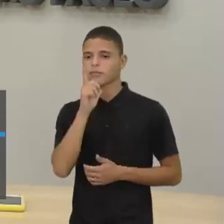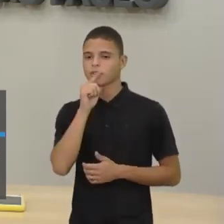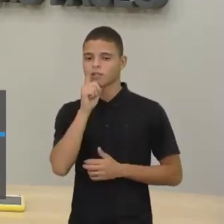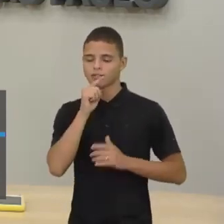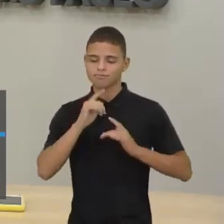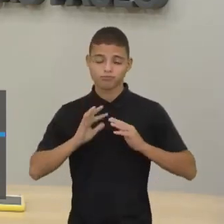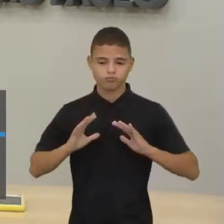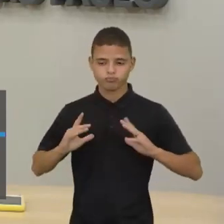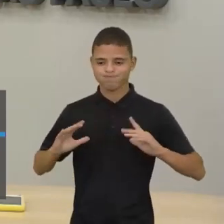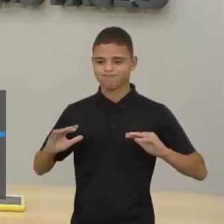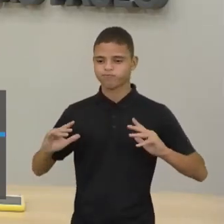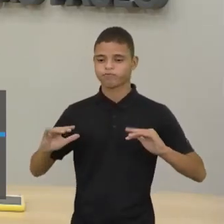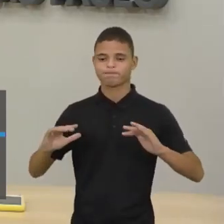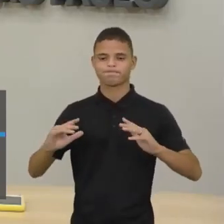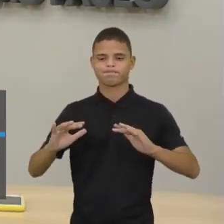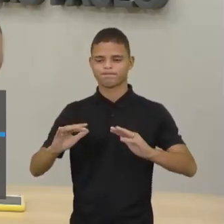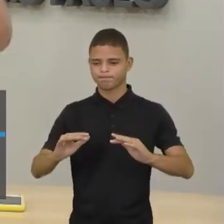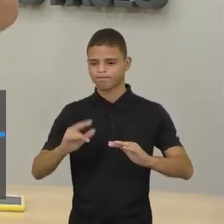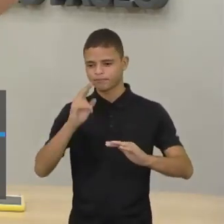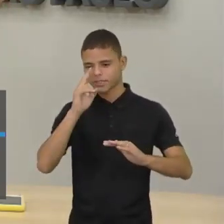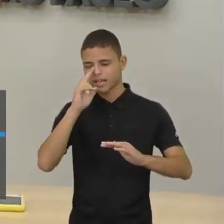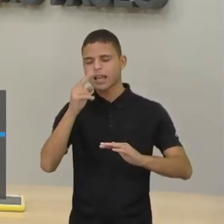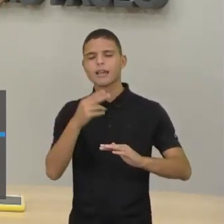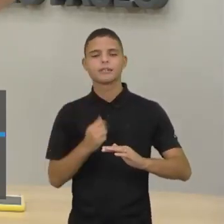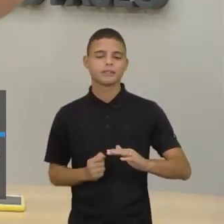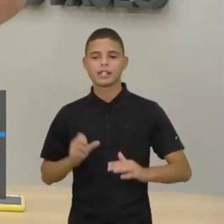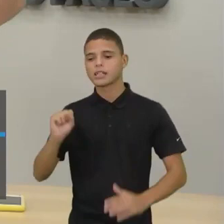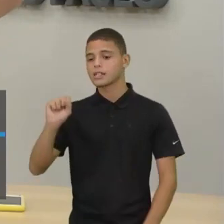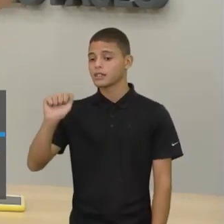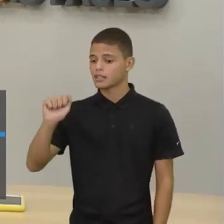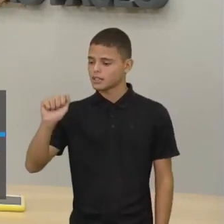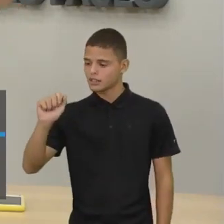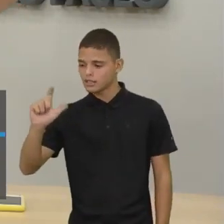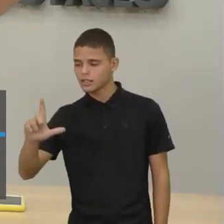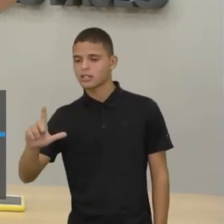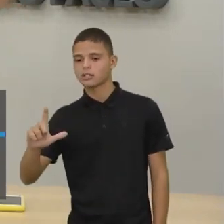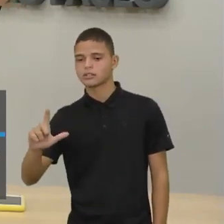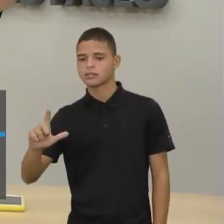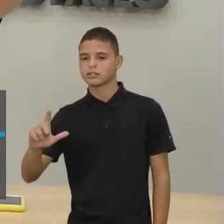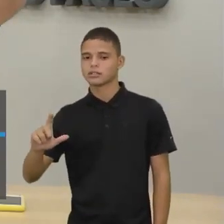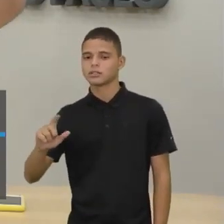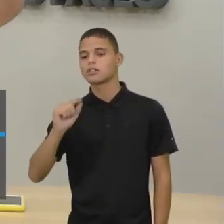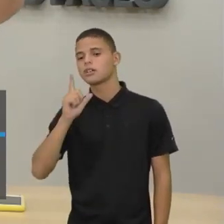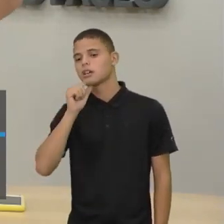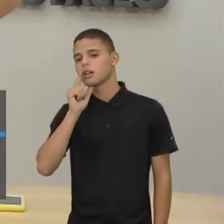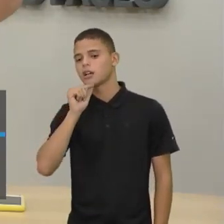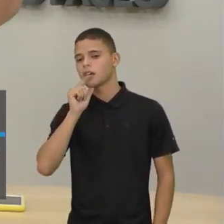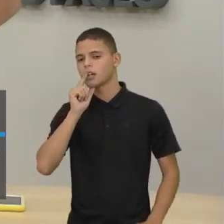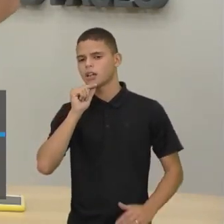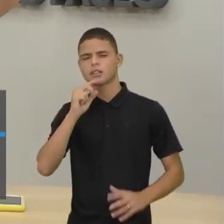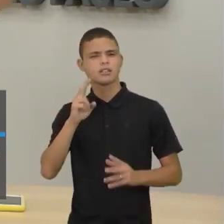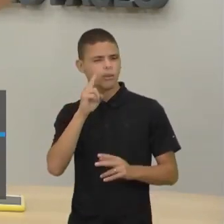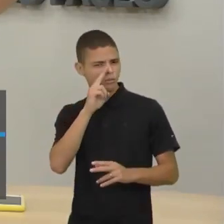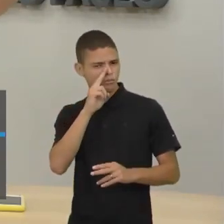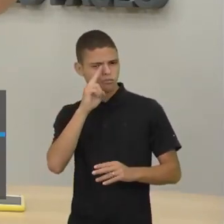uma grande quantidade, né, de sal, né, faz com que, né, a água seja bem densa, bem parada, e